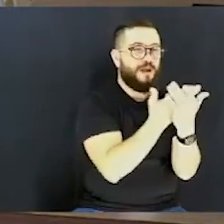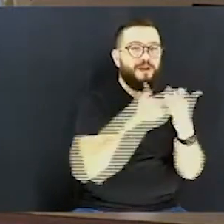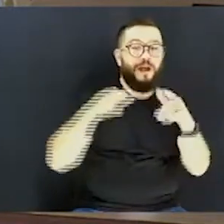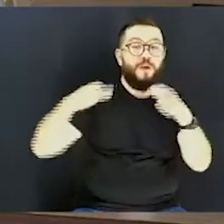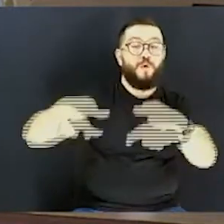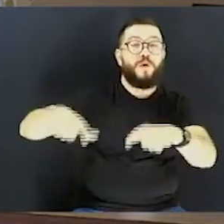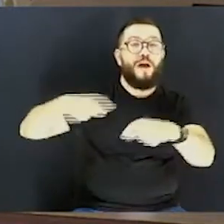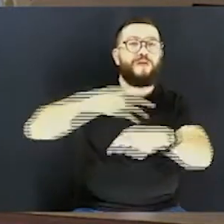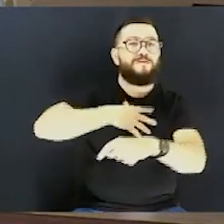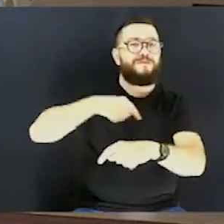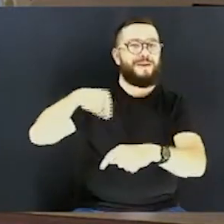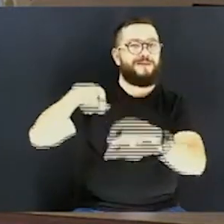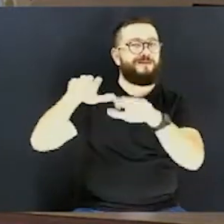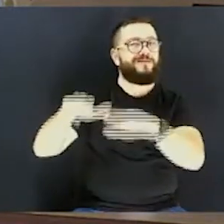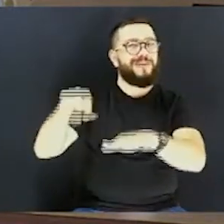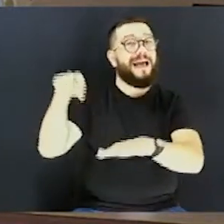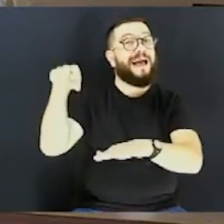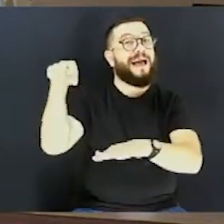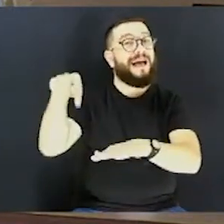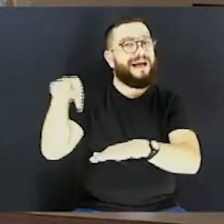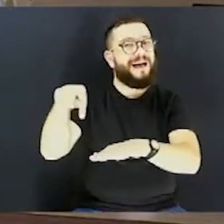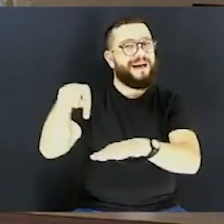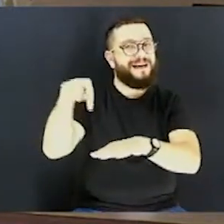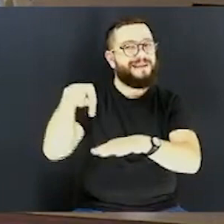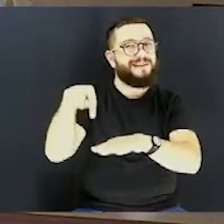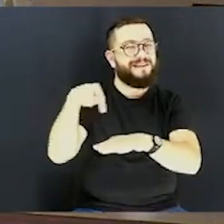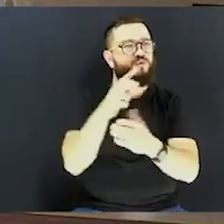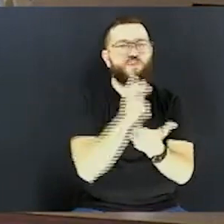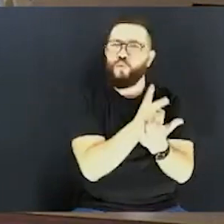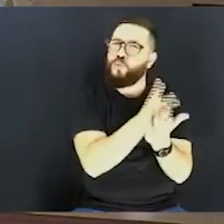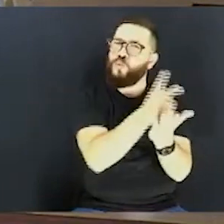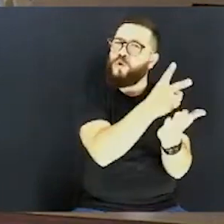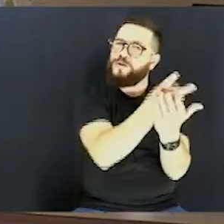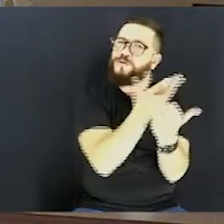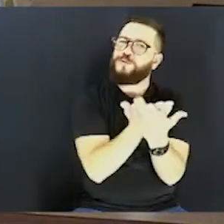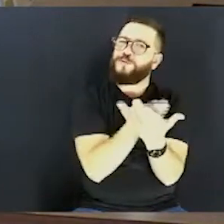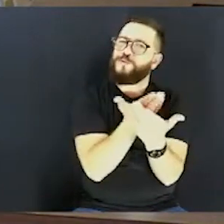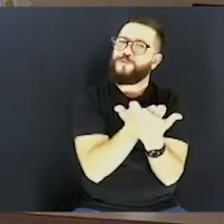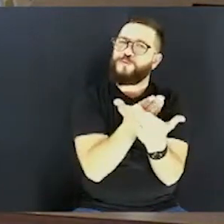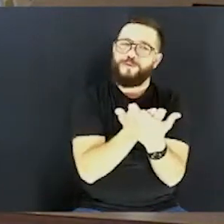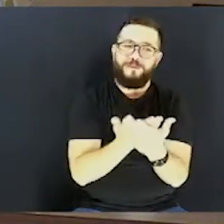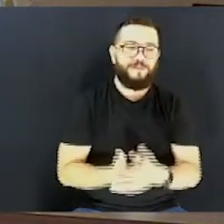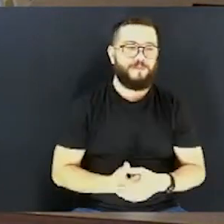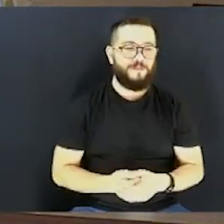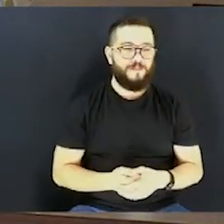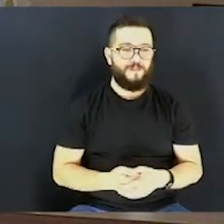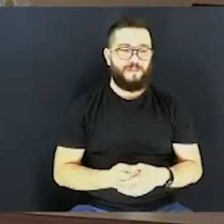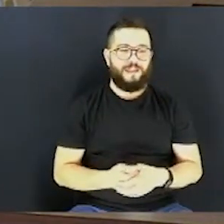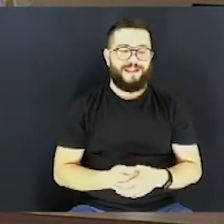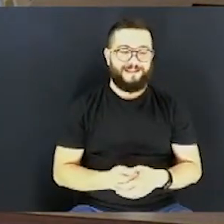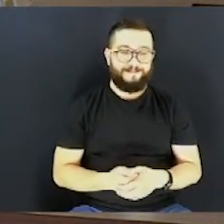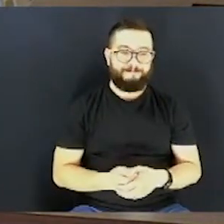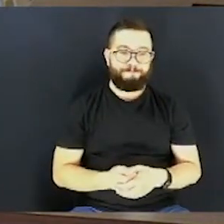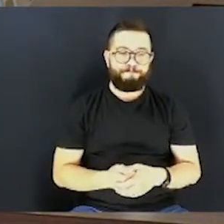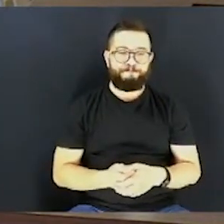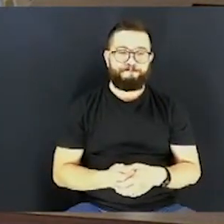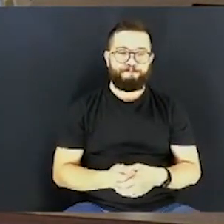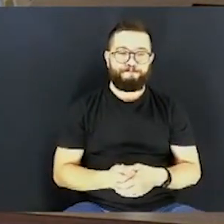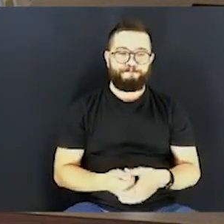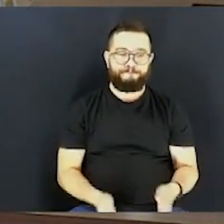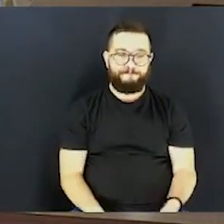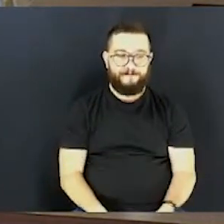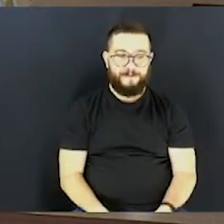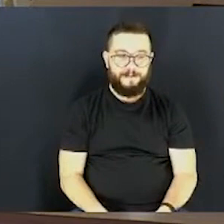conseguir fazer essa continuação da educação dos adultos, né? Ainda um outro ponto que eu gostaria